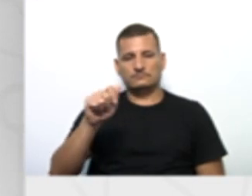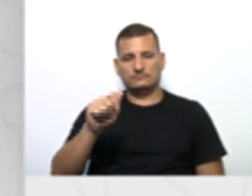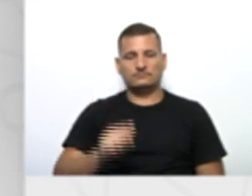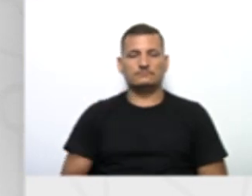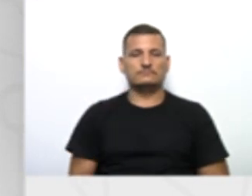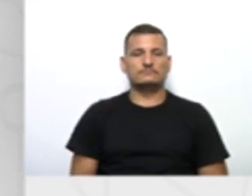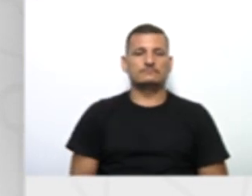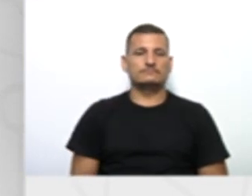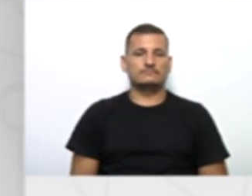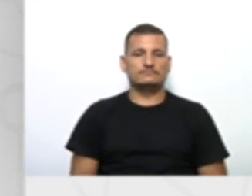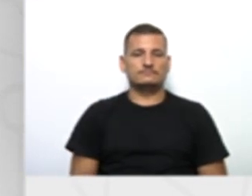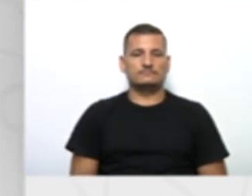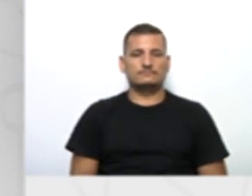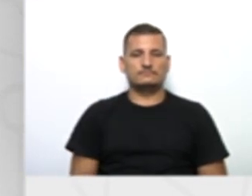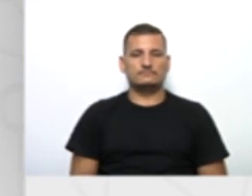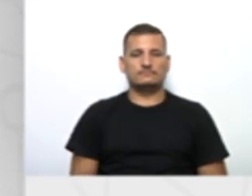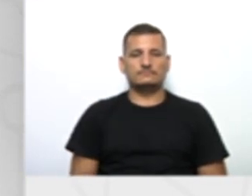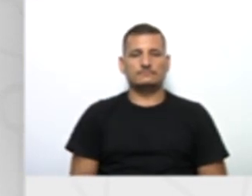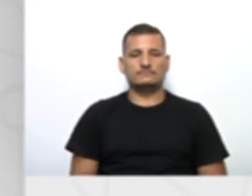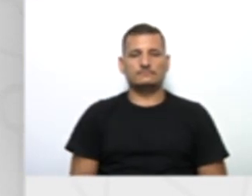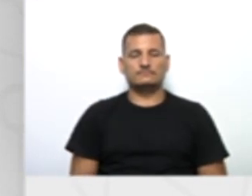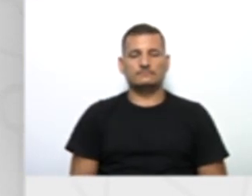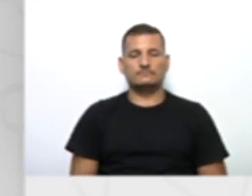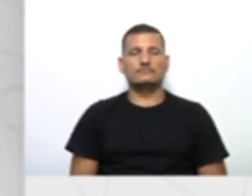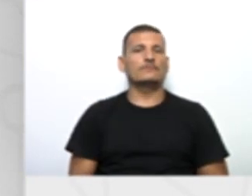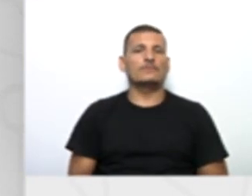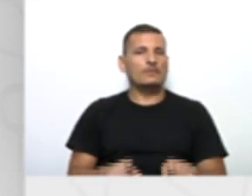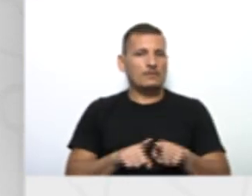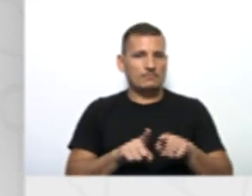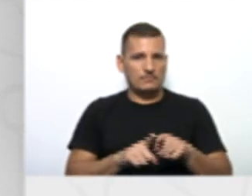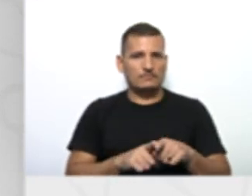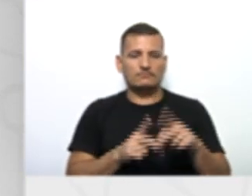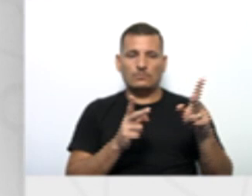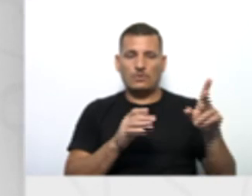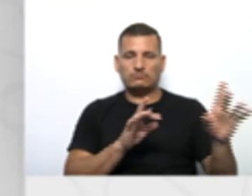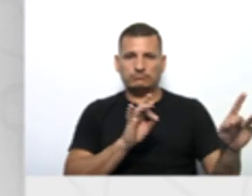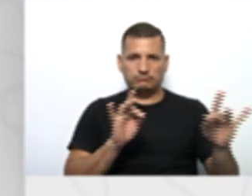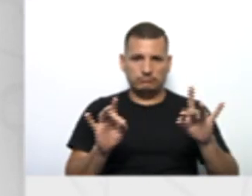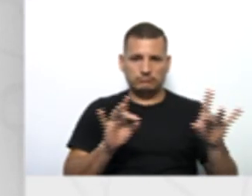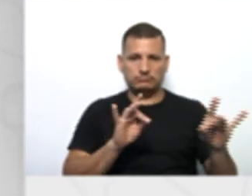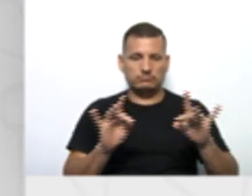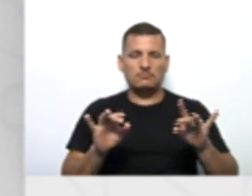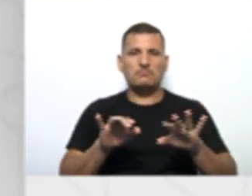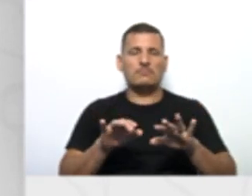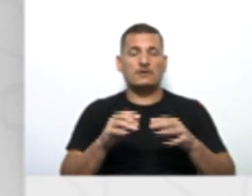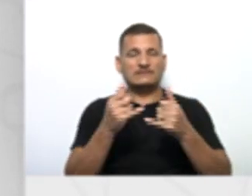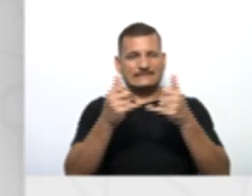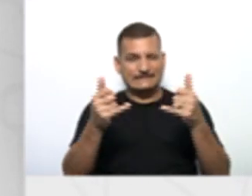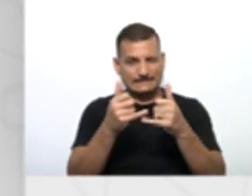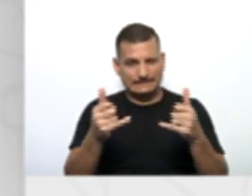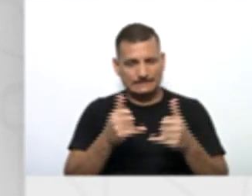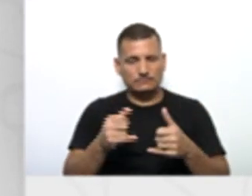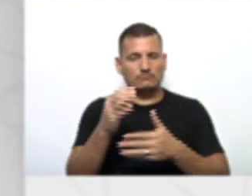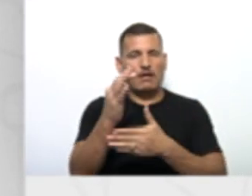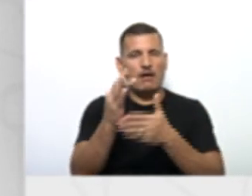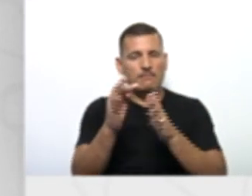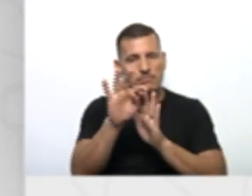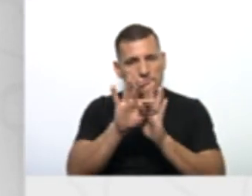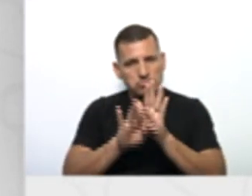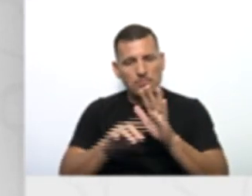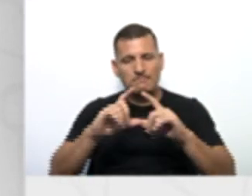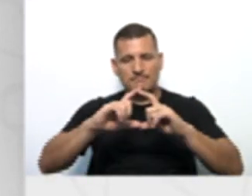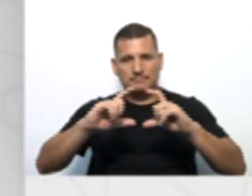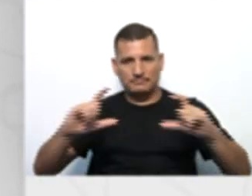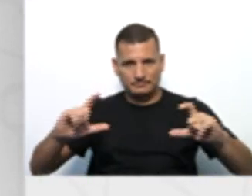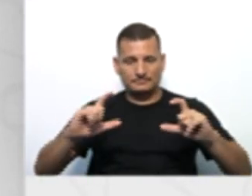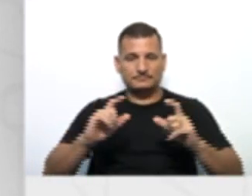que... ou seja, é uma transcrição exata também, só que ela passa de três linhas, ou seja, ela é um trecho grande. Para